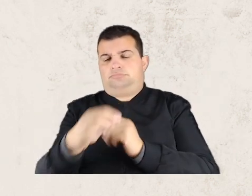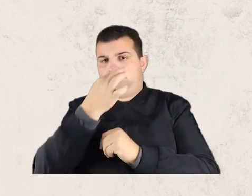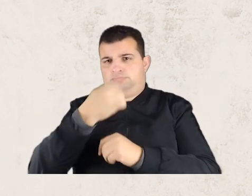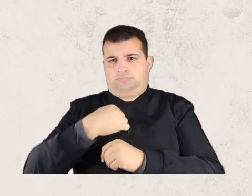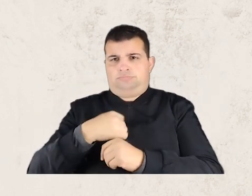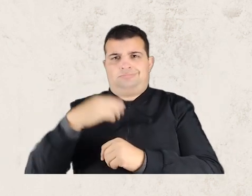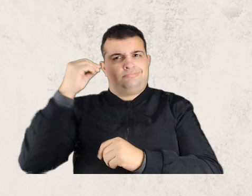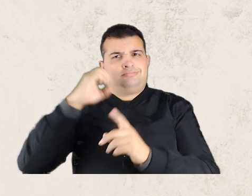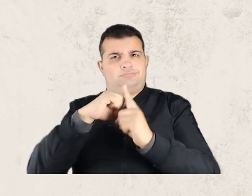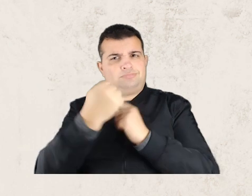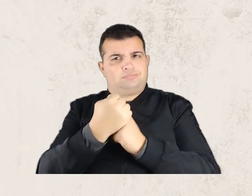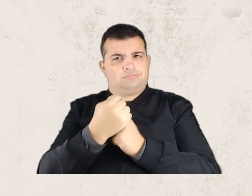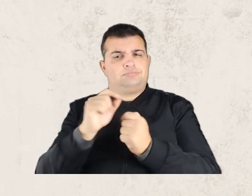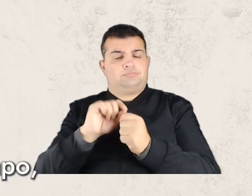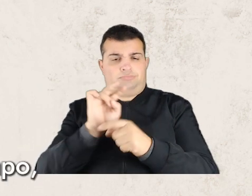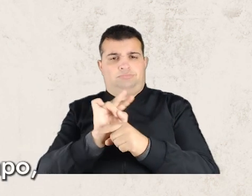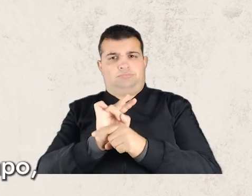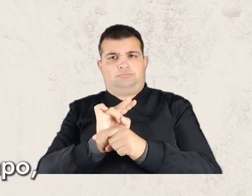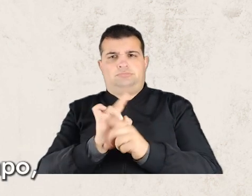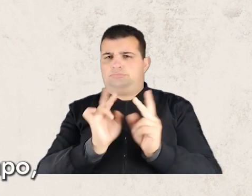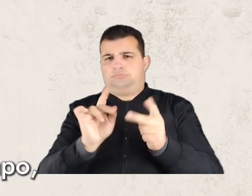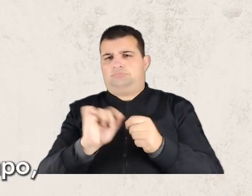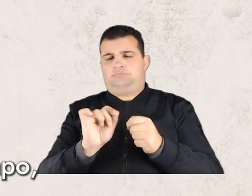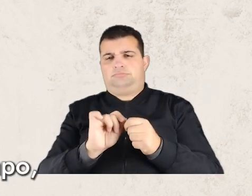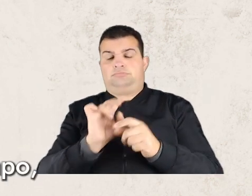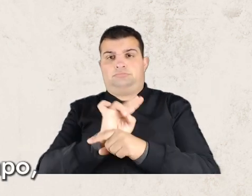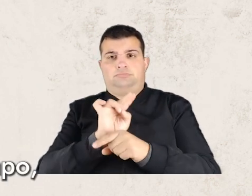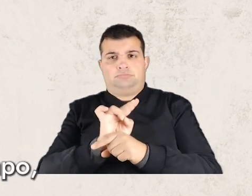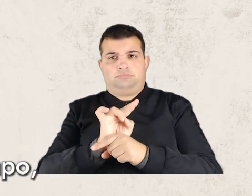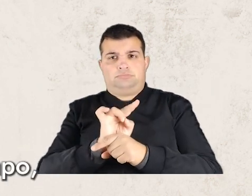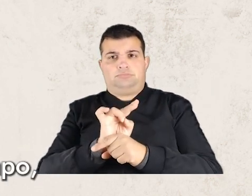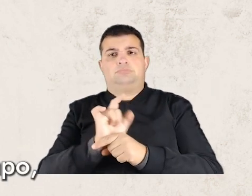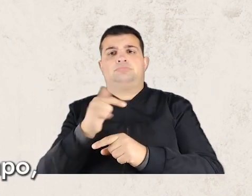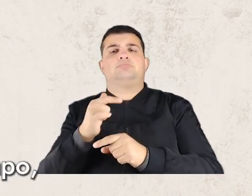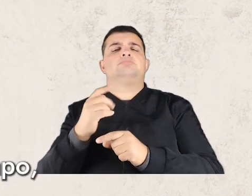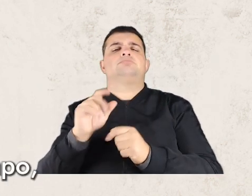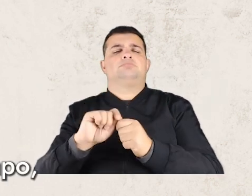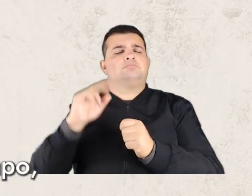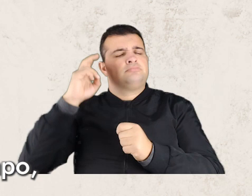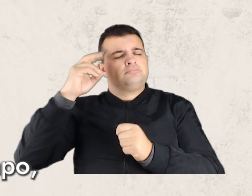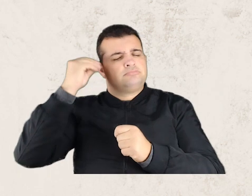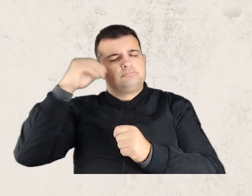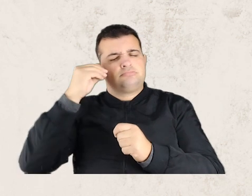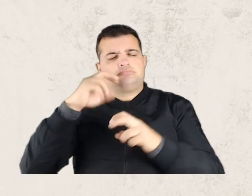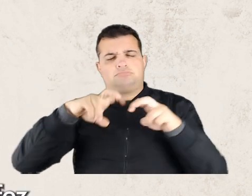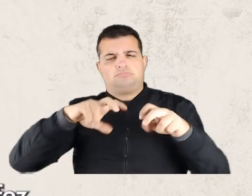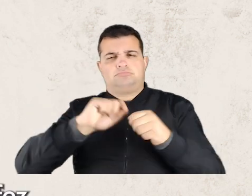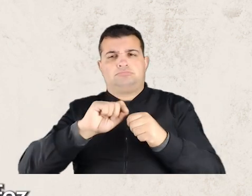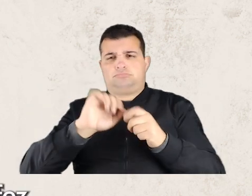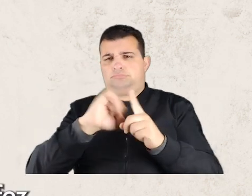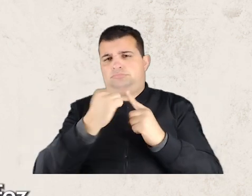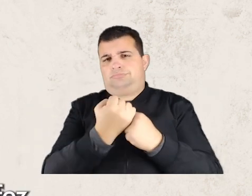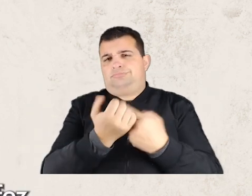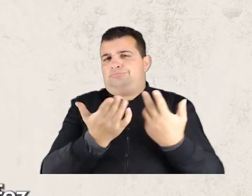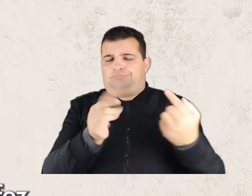Como é que essa própria diferença que está tão erroneamente intrínseca no campo, na minha opinião, precisa ser revista, né? Na minha